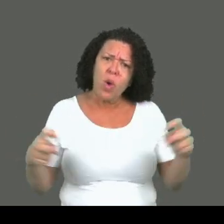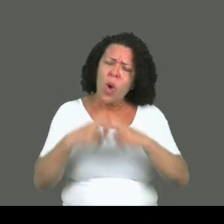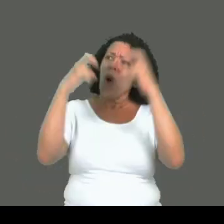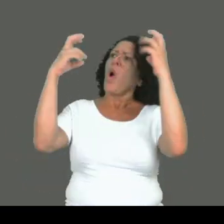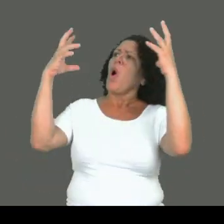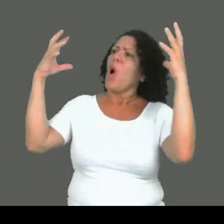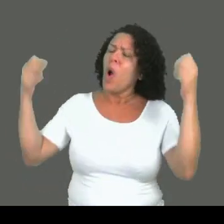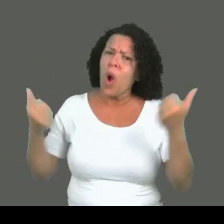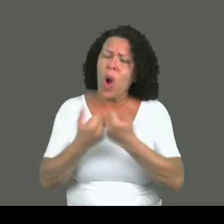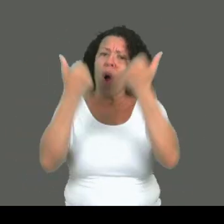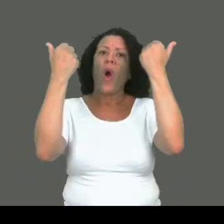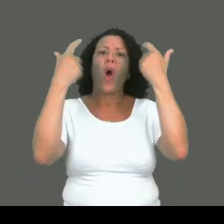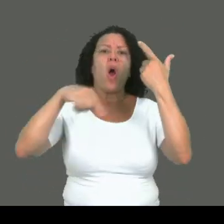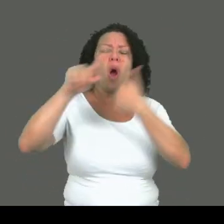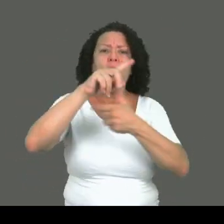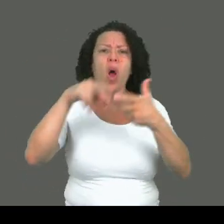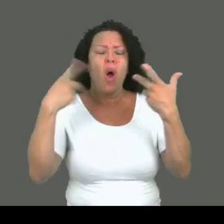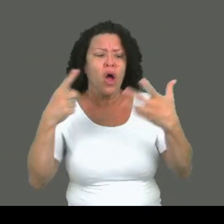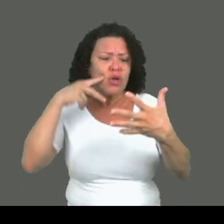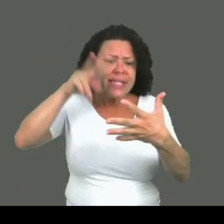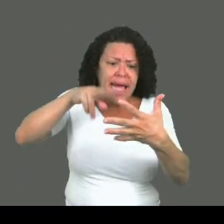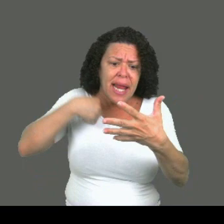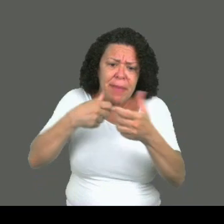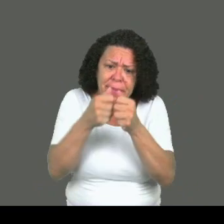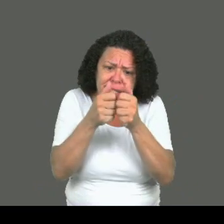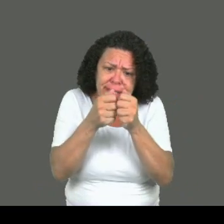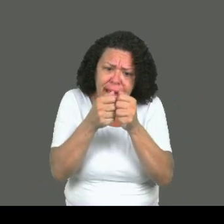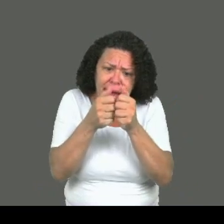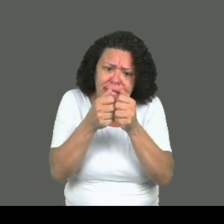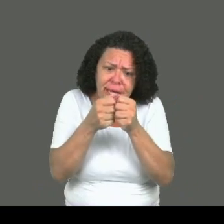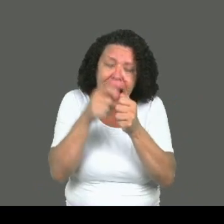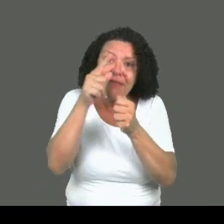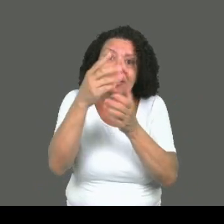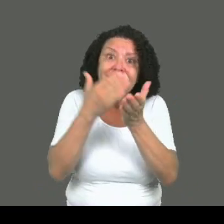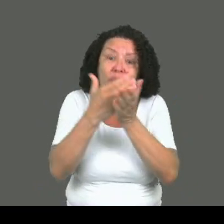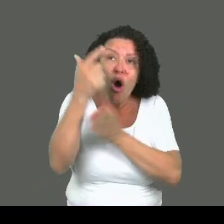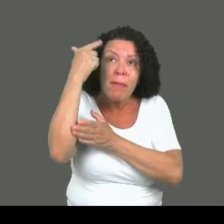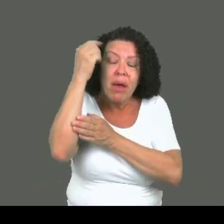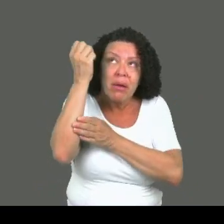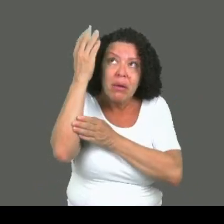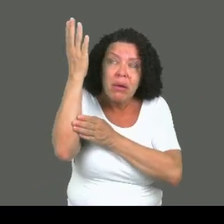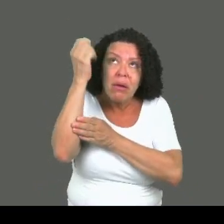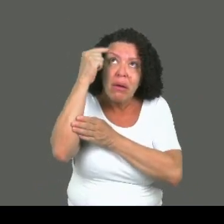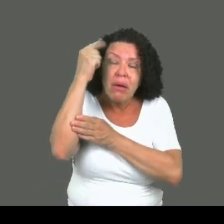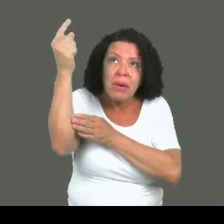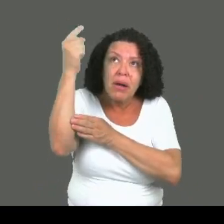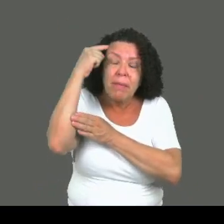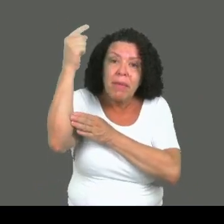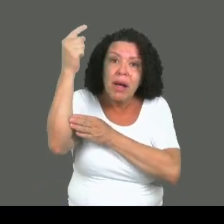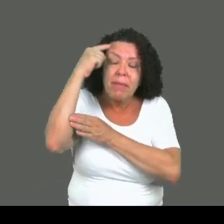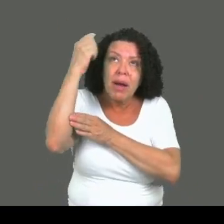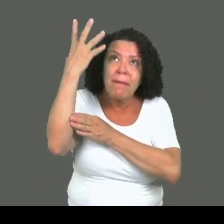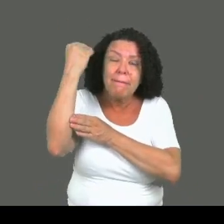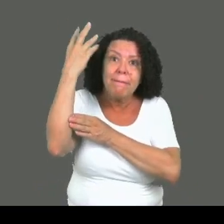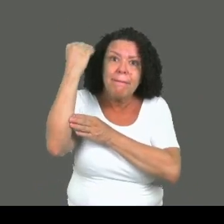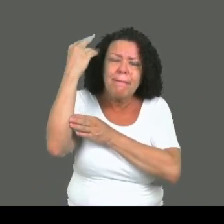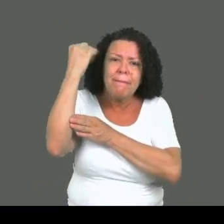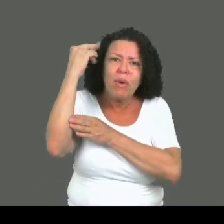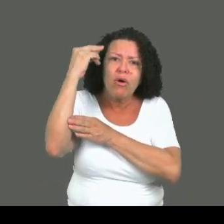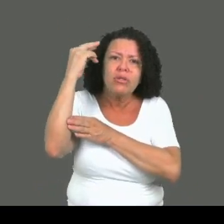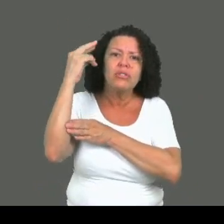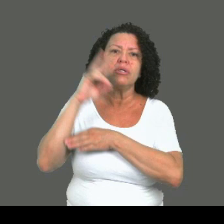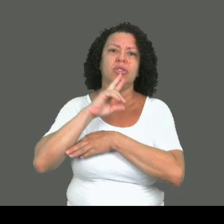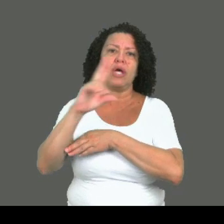que foi que aconteceu que ele não está lendo a minha mensagem. Então a gente começa a criar um ciclo de ilusões na nossa